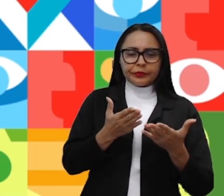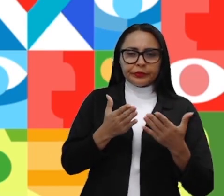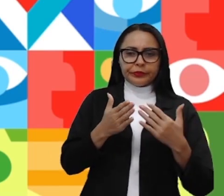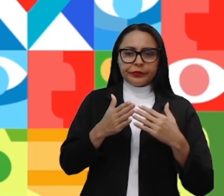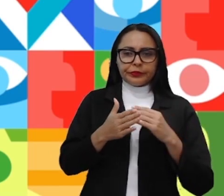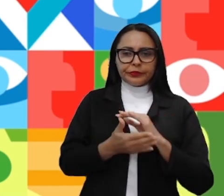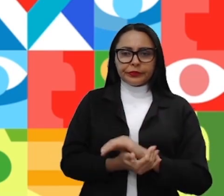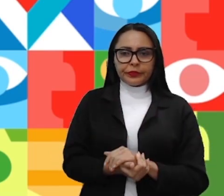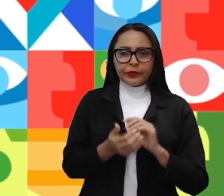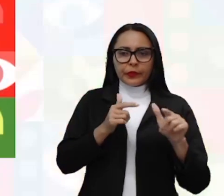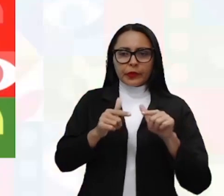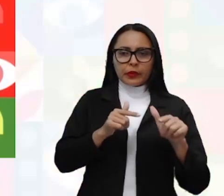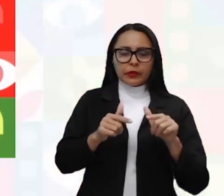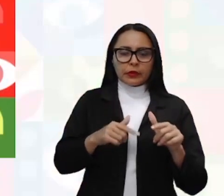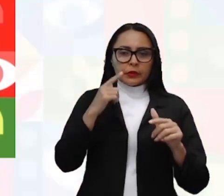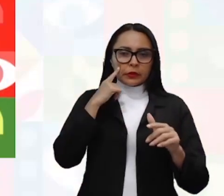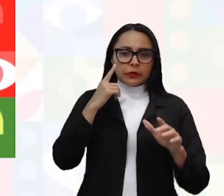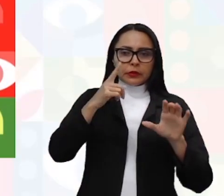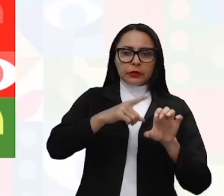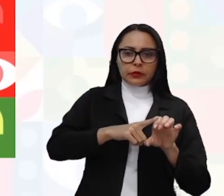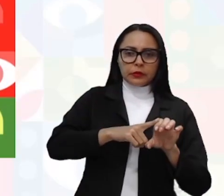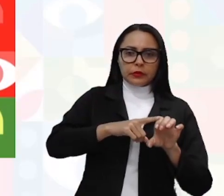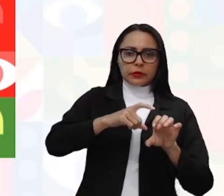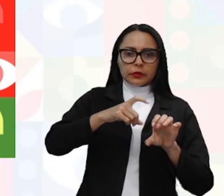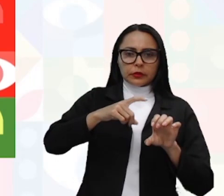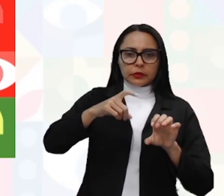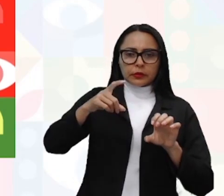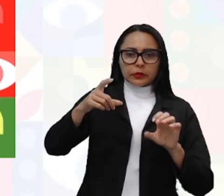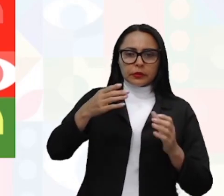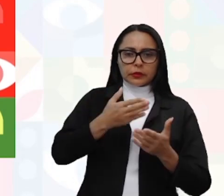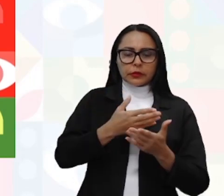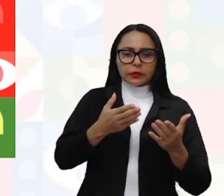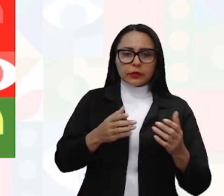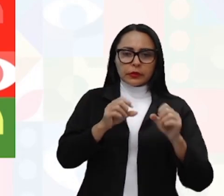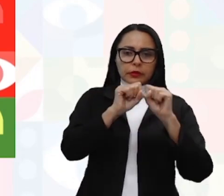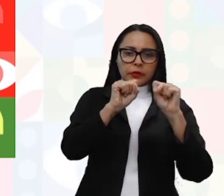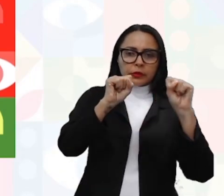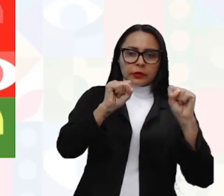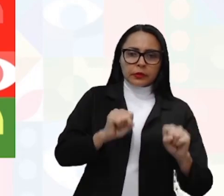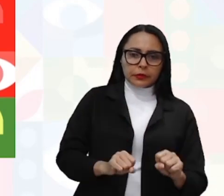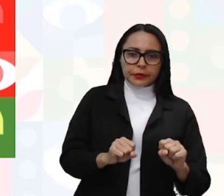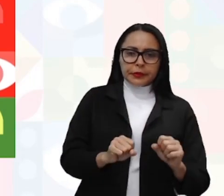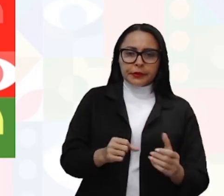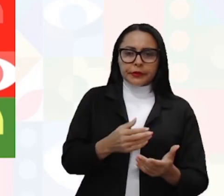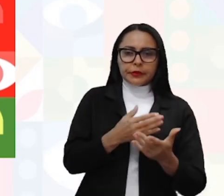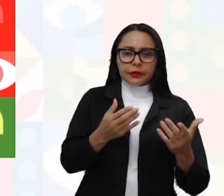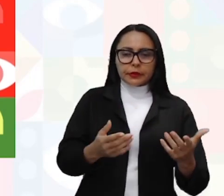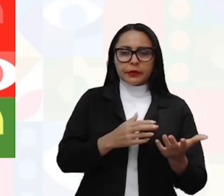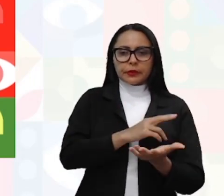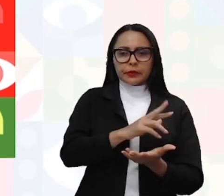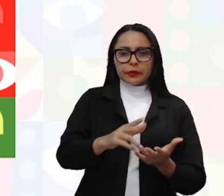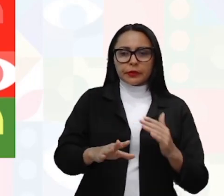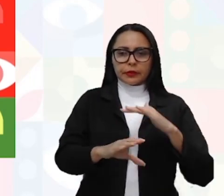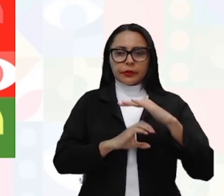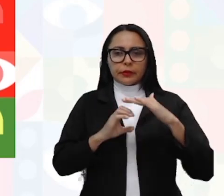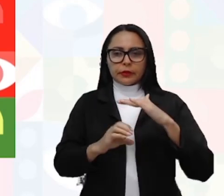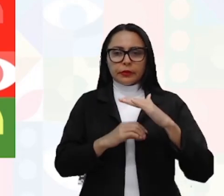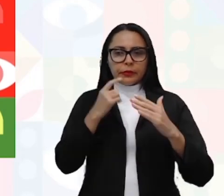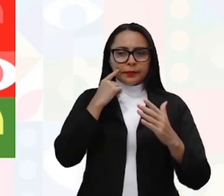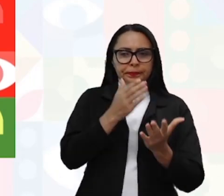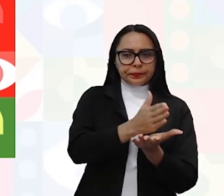ligação delicados, trabalhando para um empreendimento sistematizado entre diversas